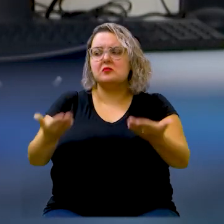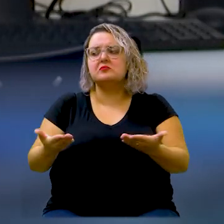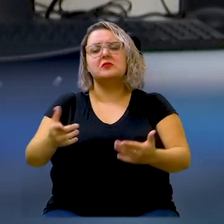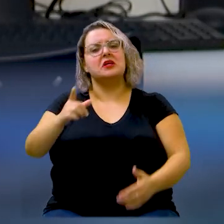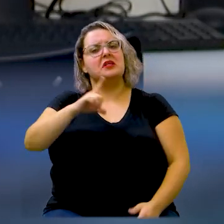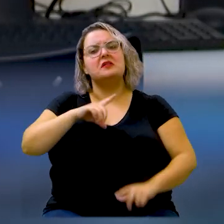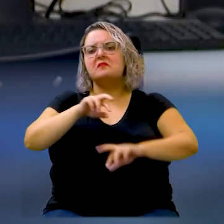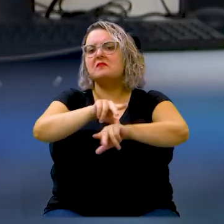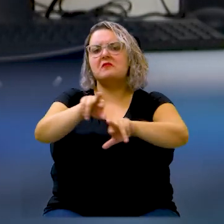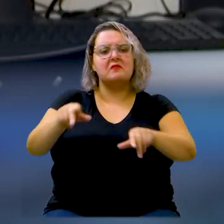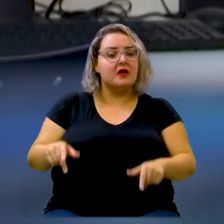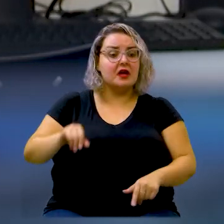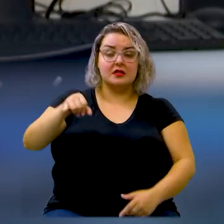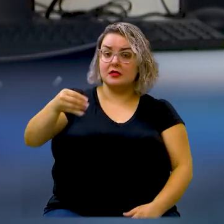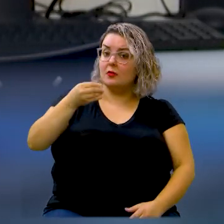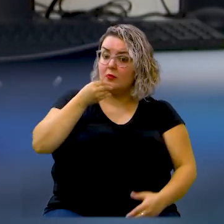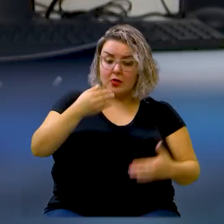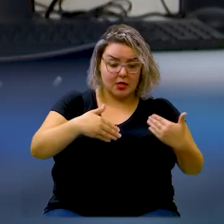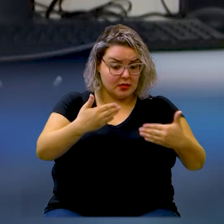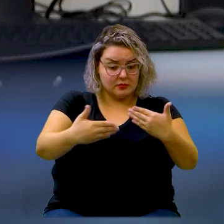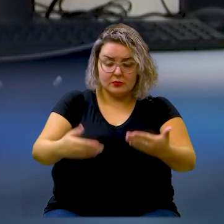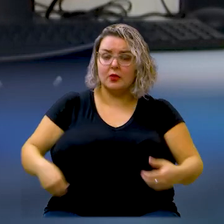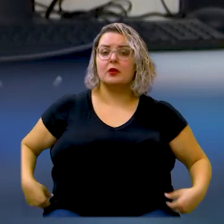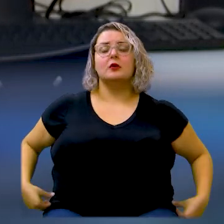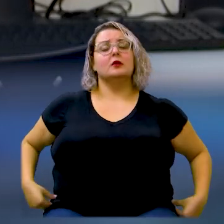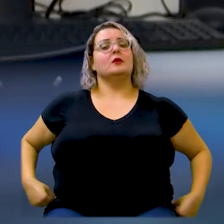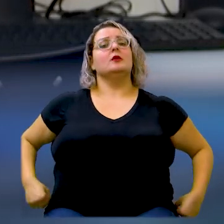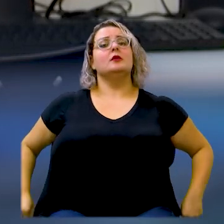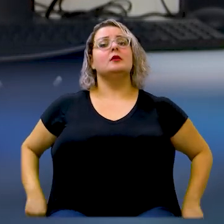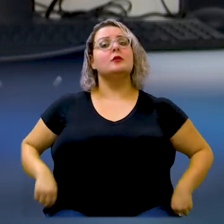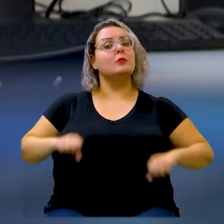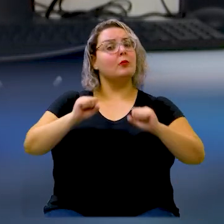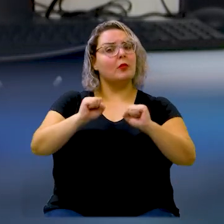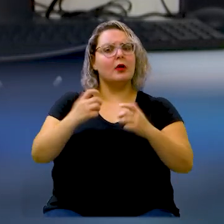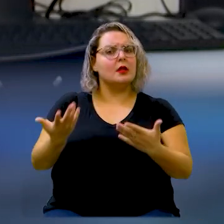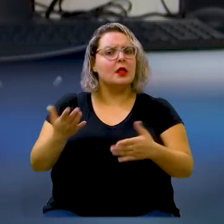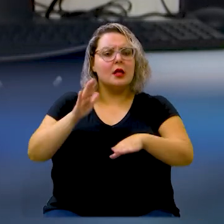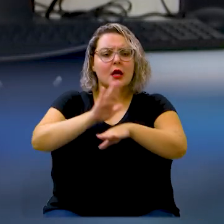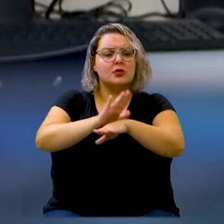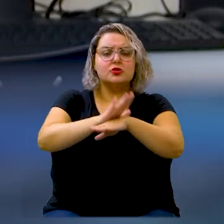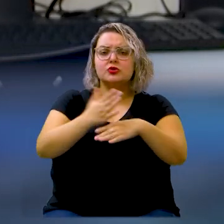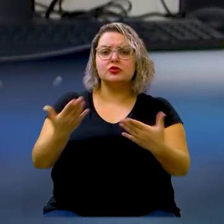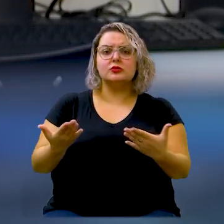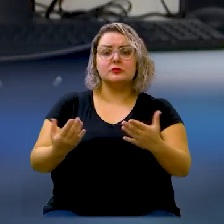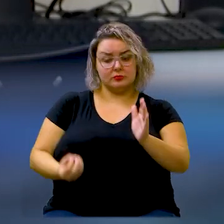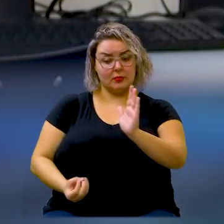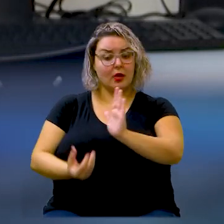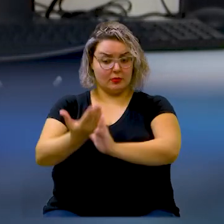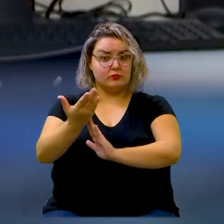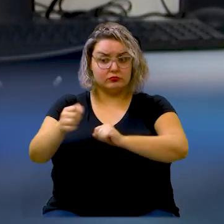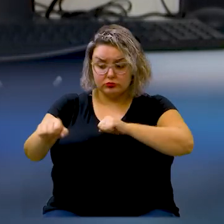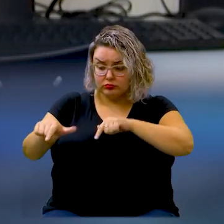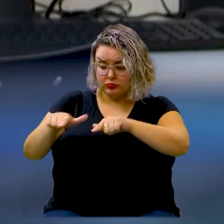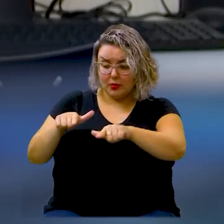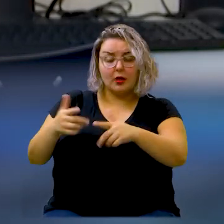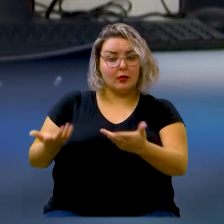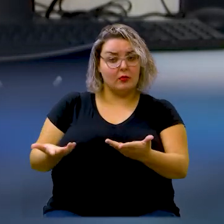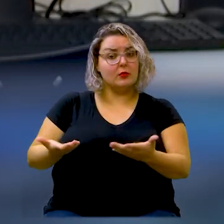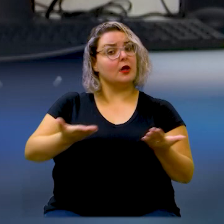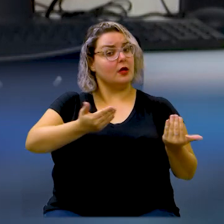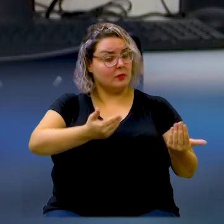muitas oportunidades ao longo da nossa vida e poderia de alguma forma contribuir para a formação desses jovens também, né? Então, a partir